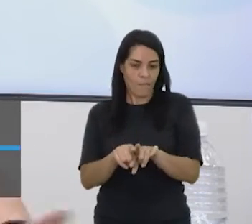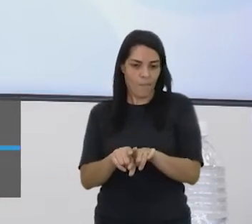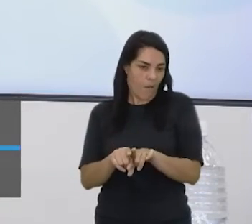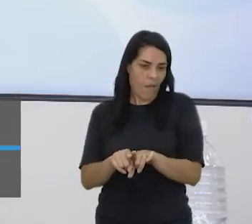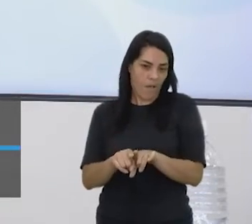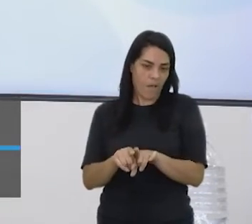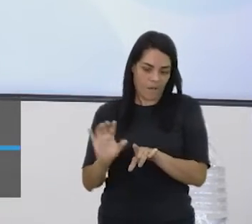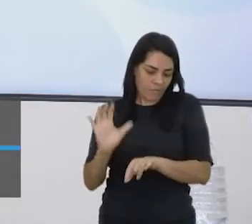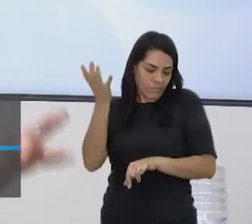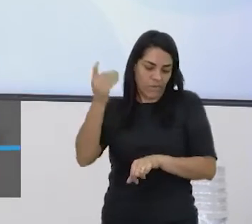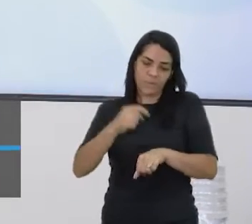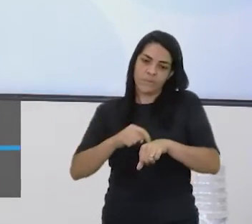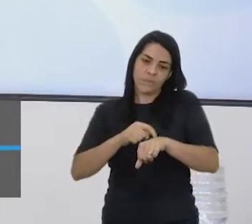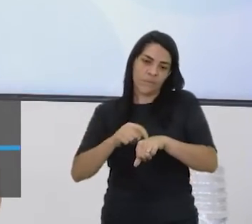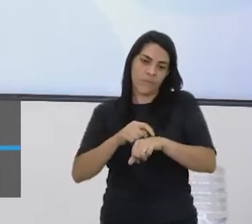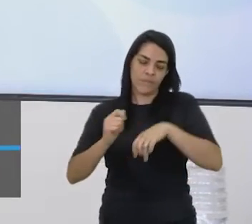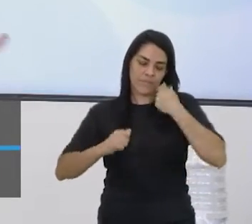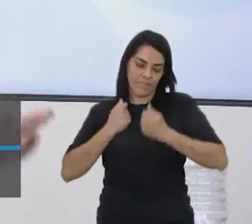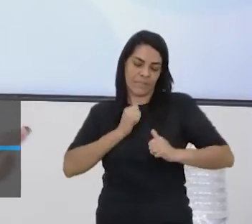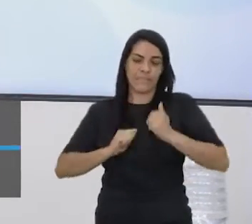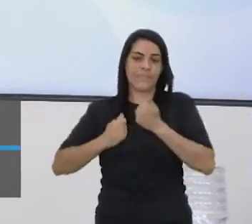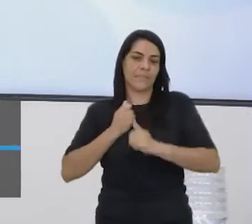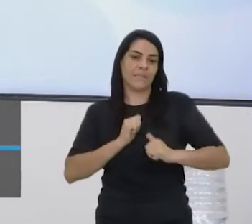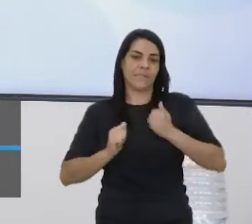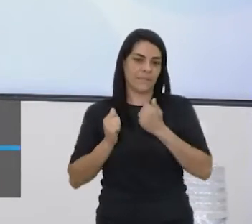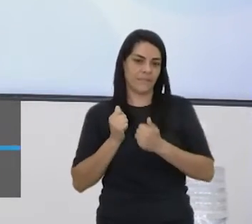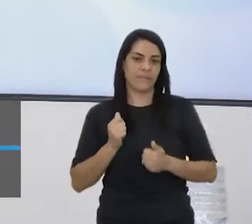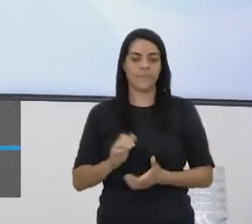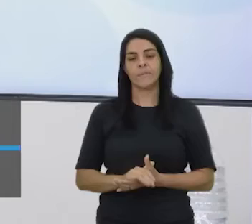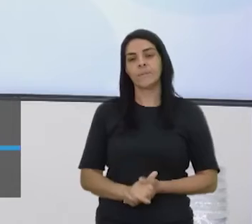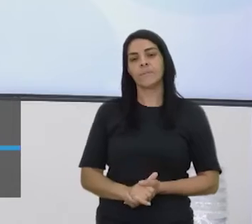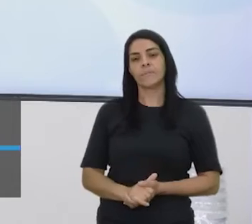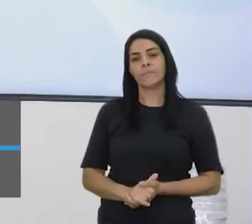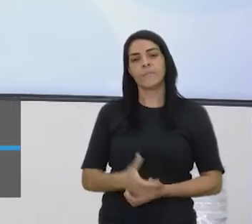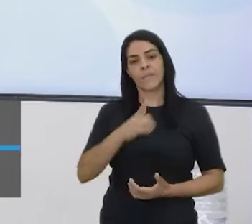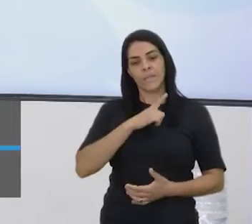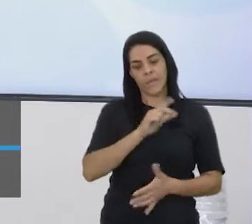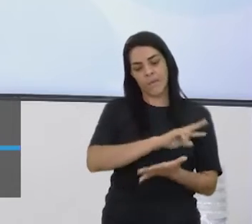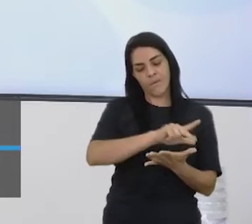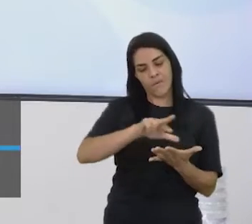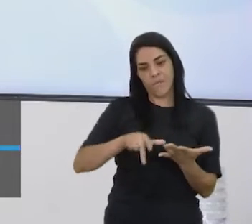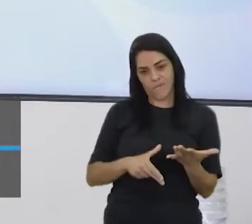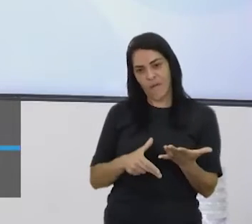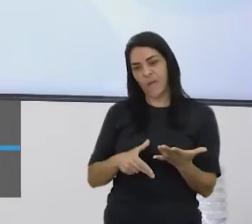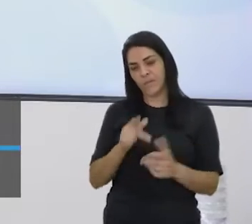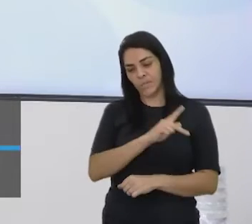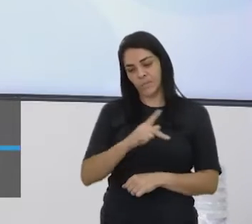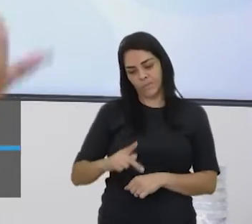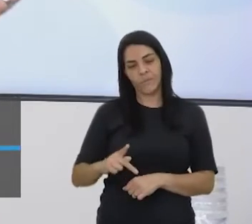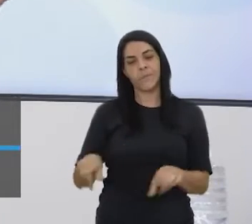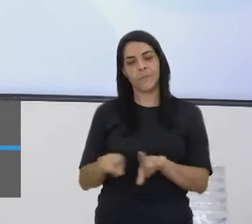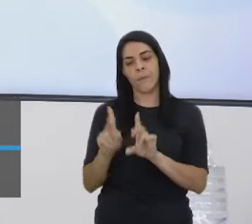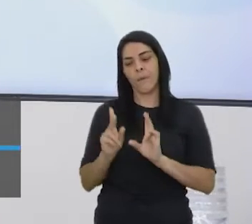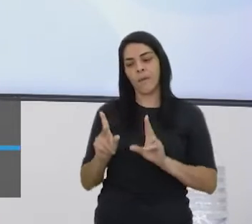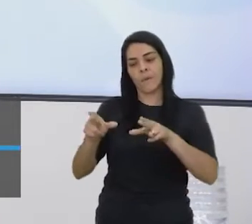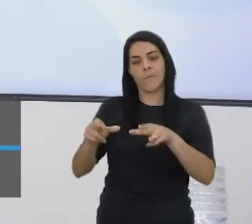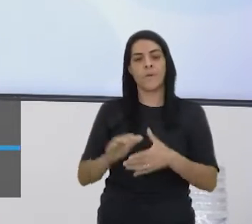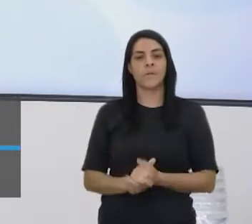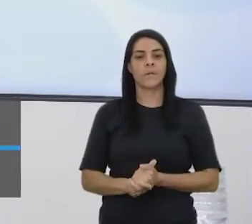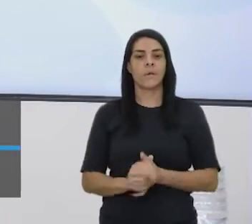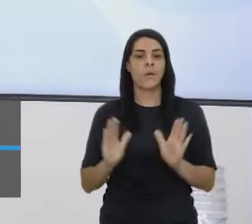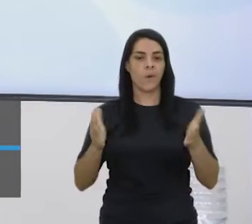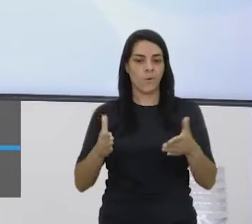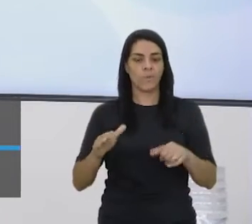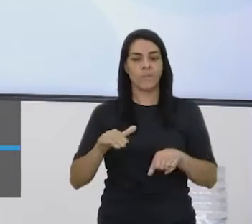fico ansiosa eu não posso dizer por todo mundo mas acredito que vários professores também então isso eu tava falando com o Mauro hoje